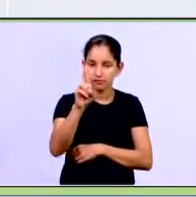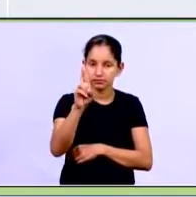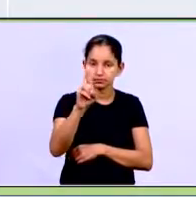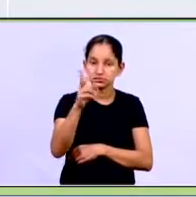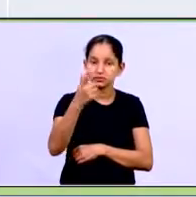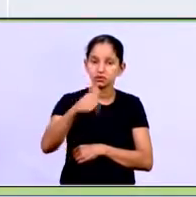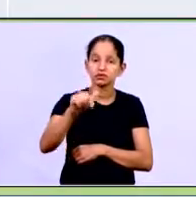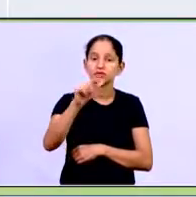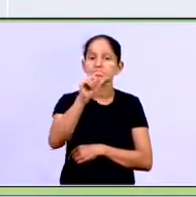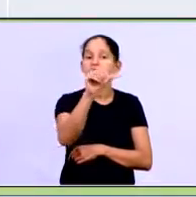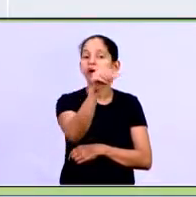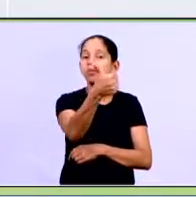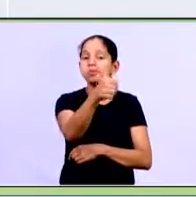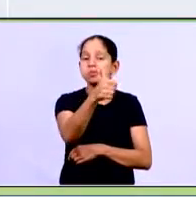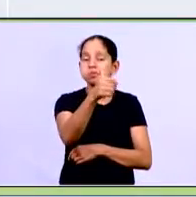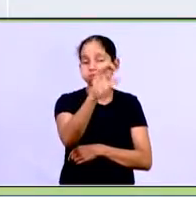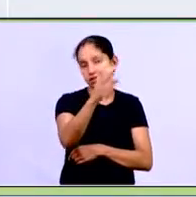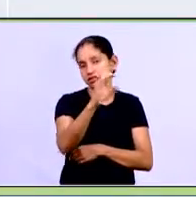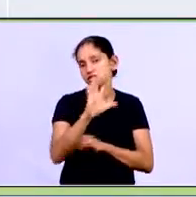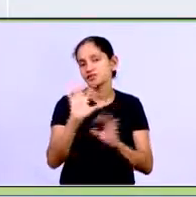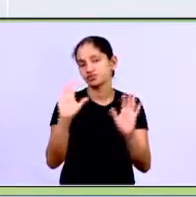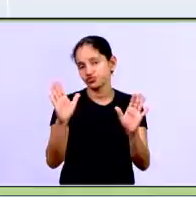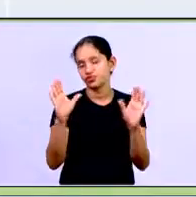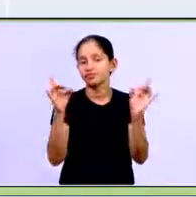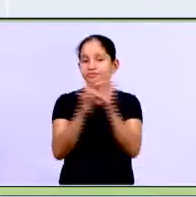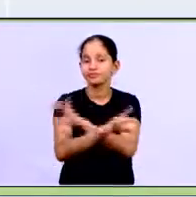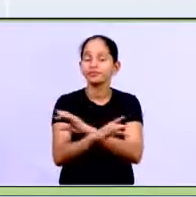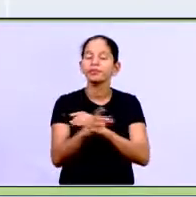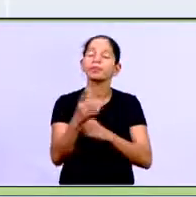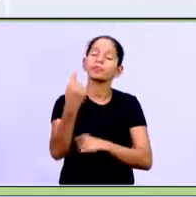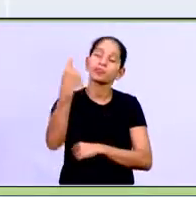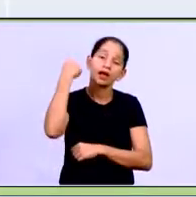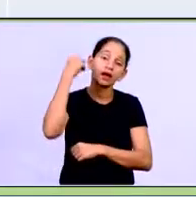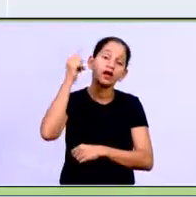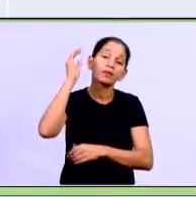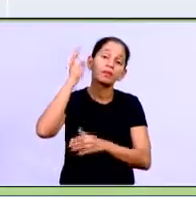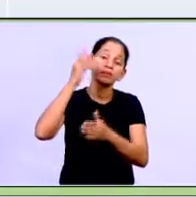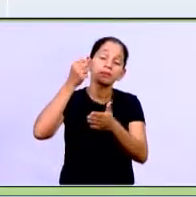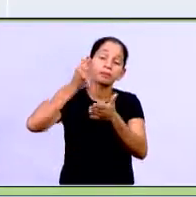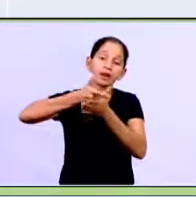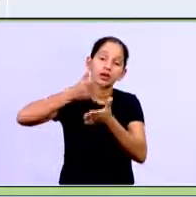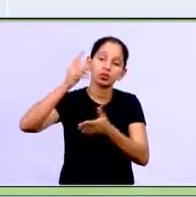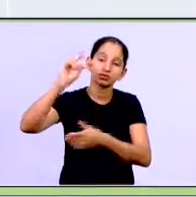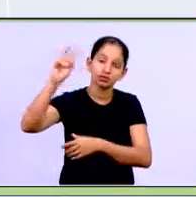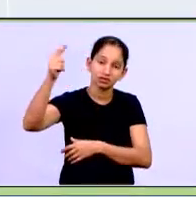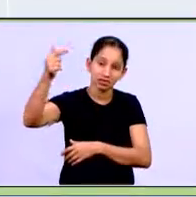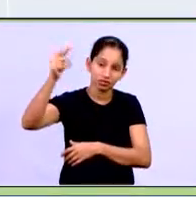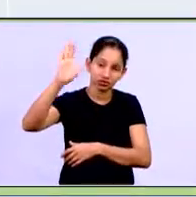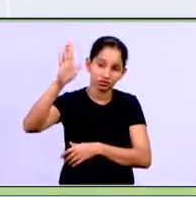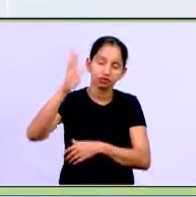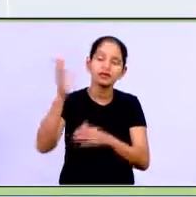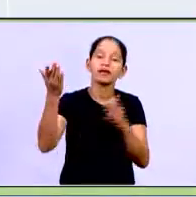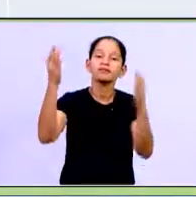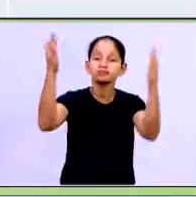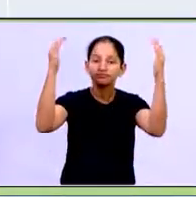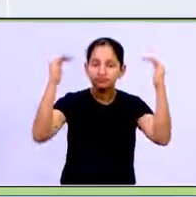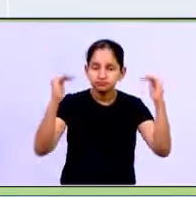ok? E 11 centavos. Aquela dívida de 8 mil foi paga e só estou devendo